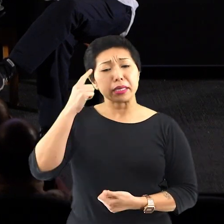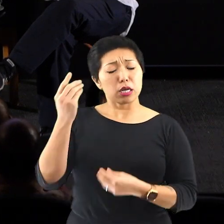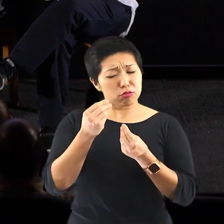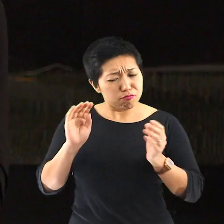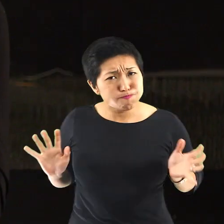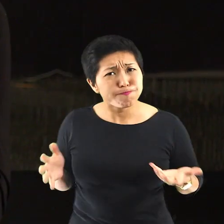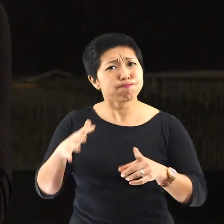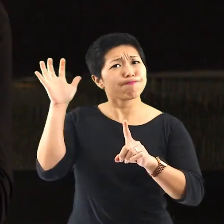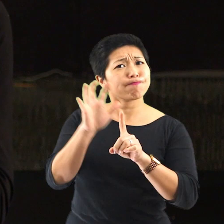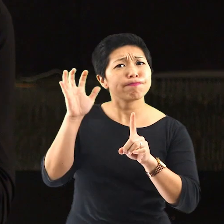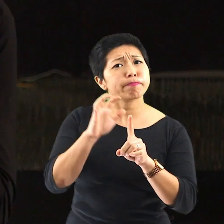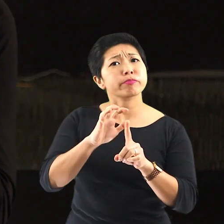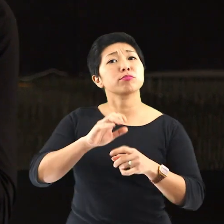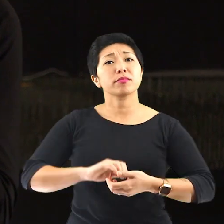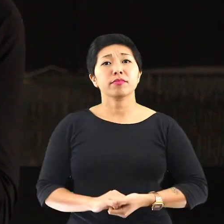persuadir